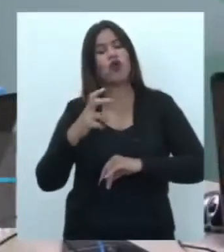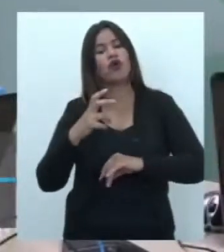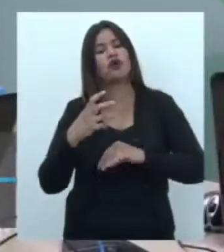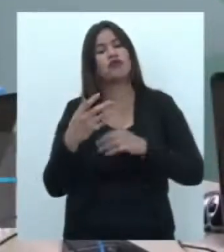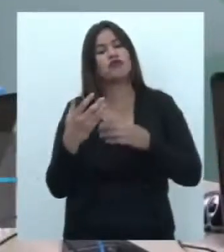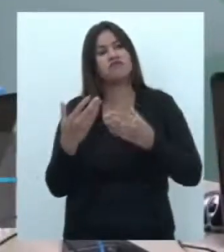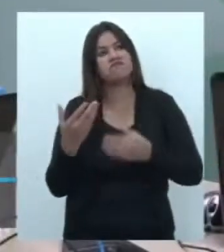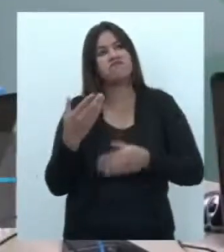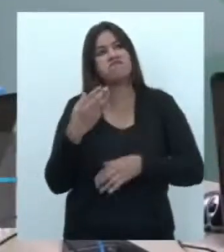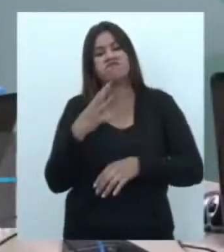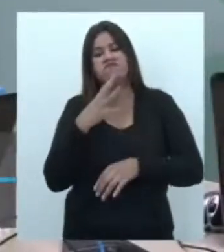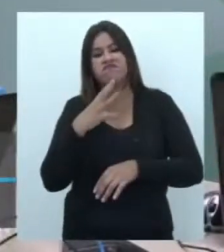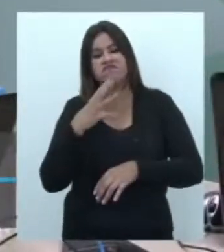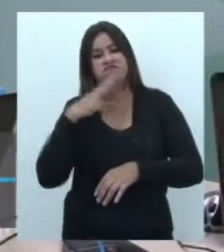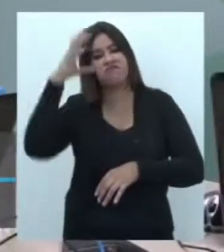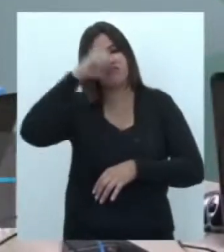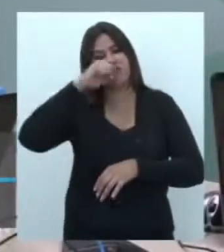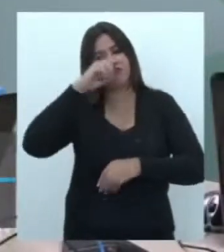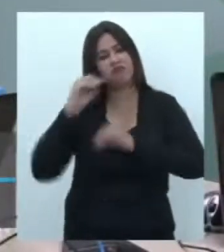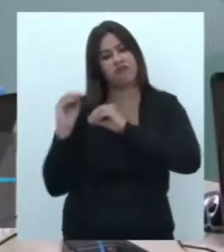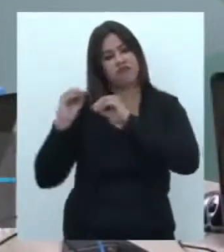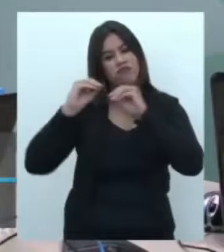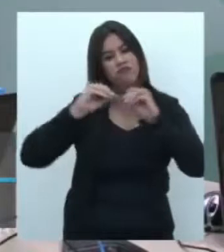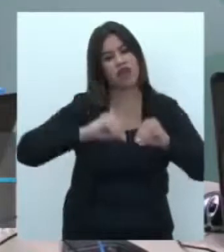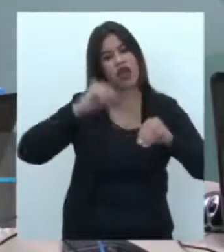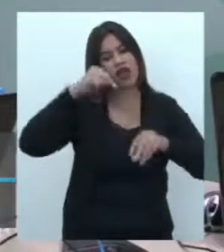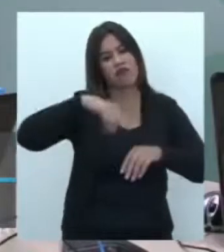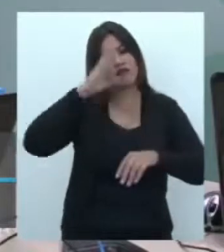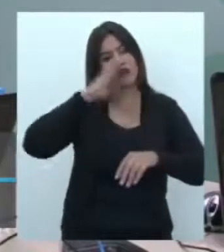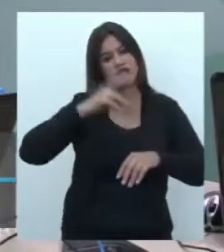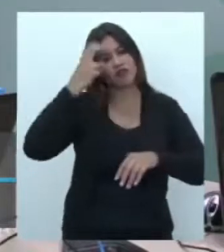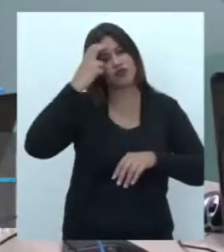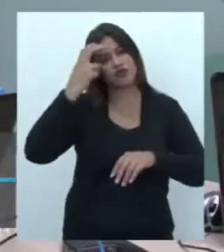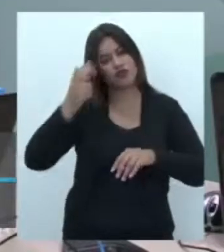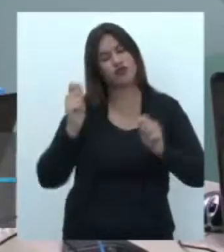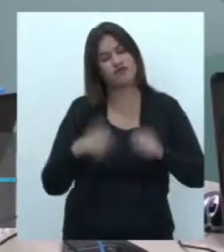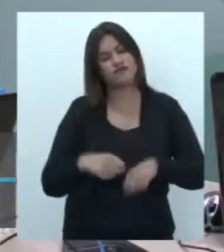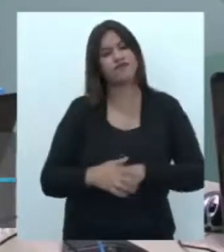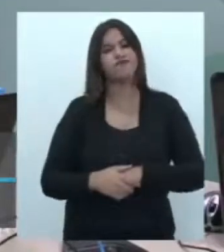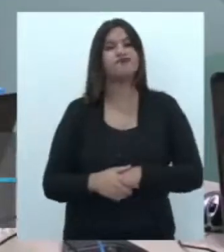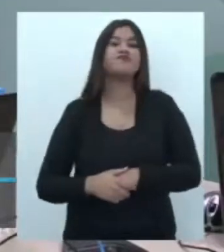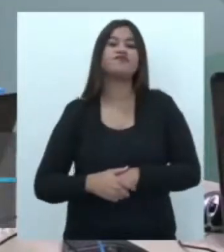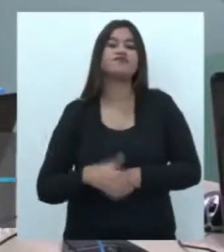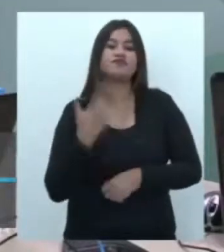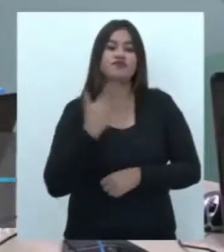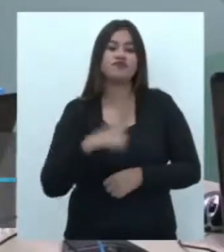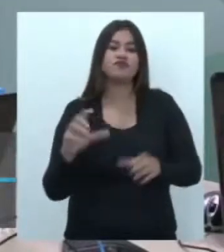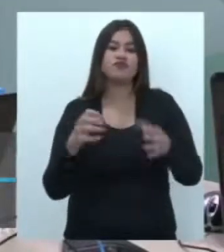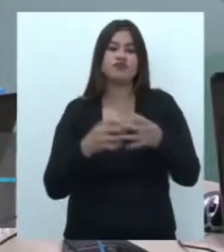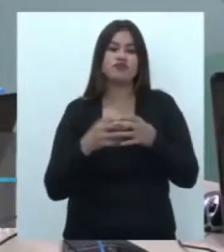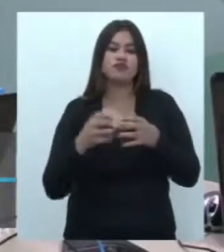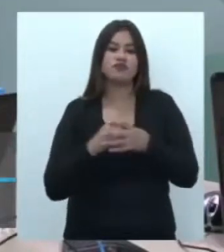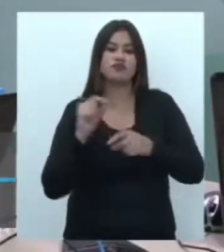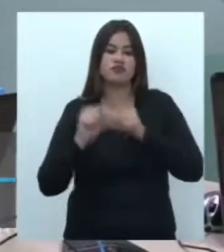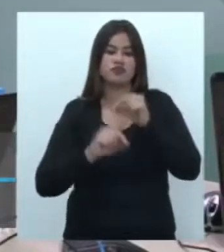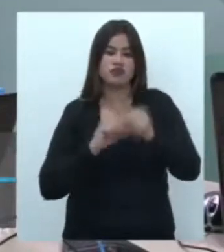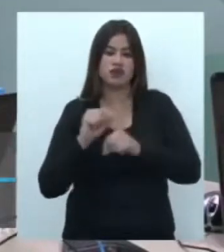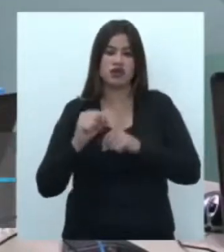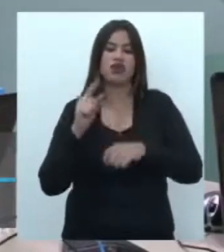contribuições para a formação da cultura brasileira. Um outro grupo que gostaríamos de destacar, né, é importante que vocês